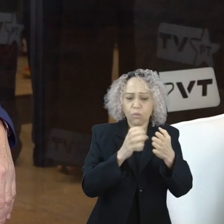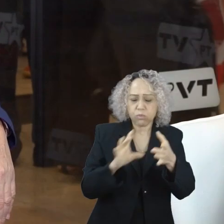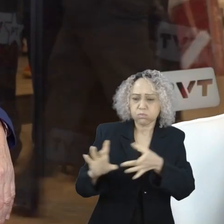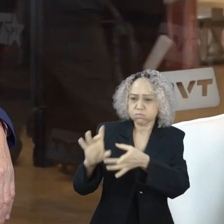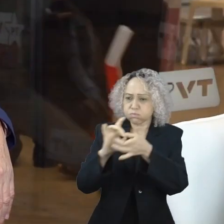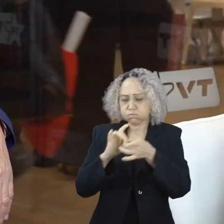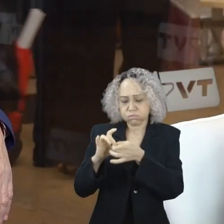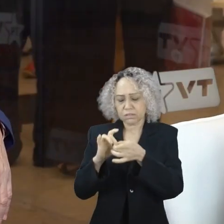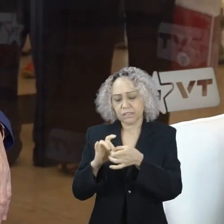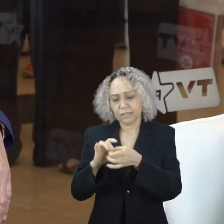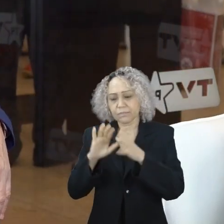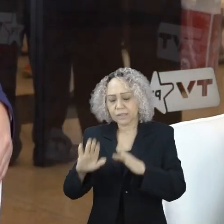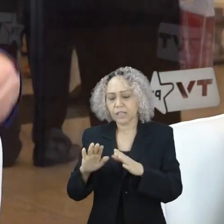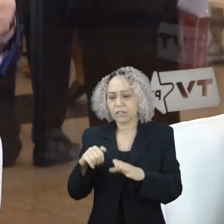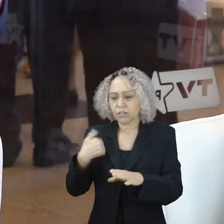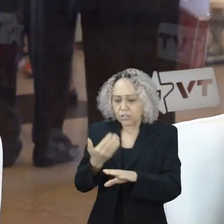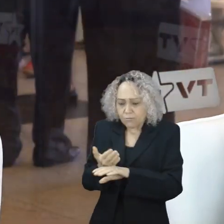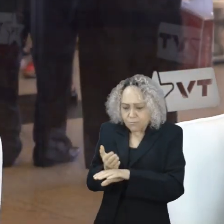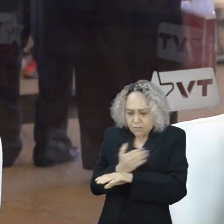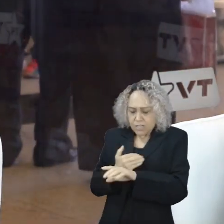esse calendário para que